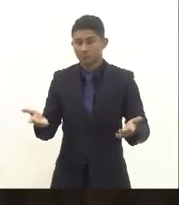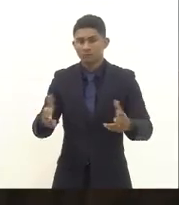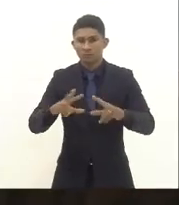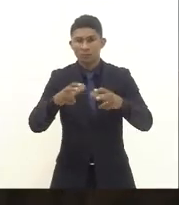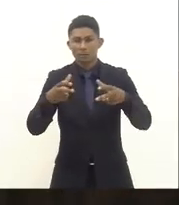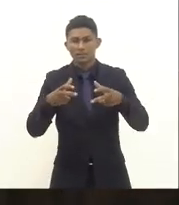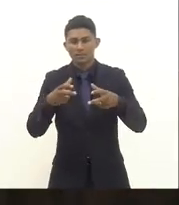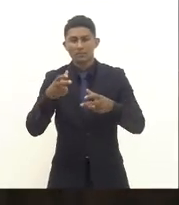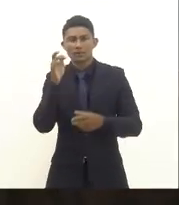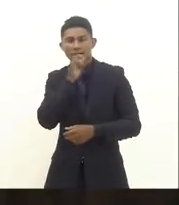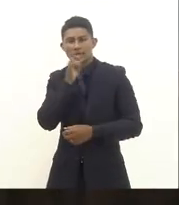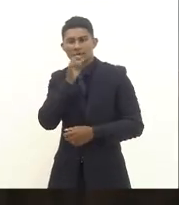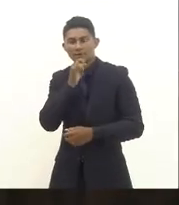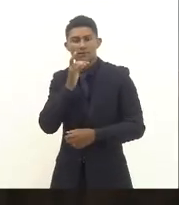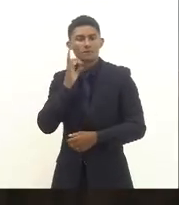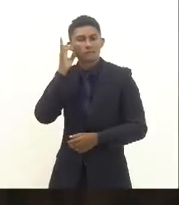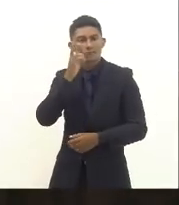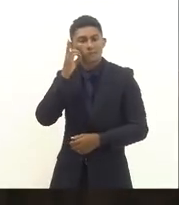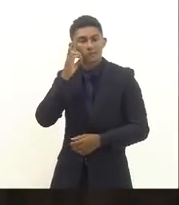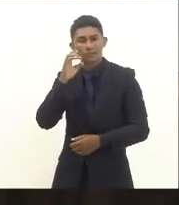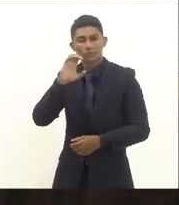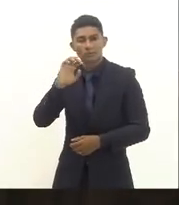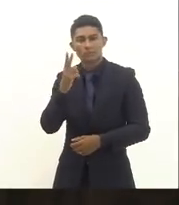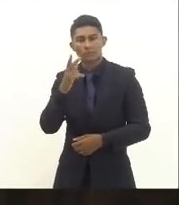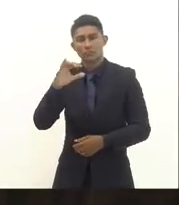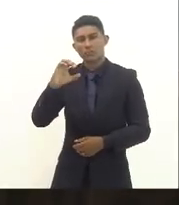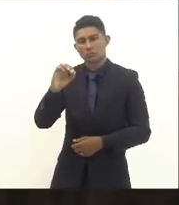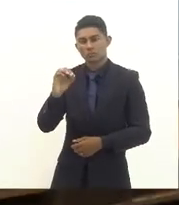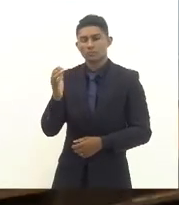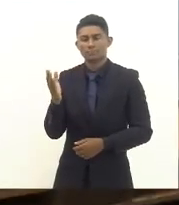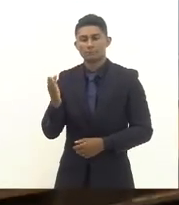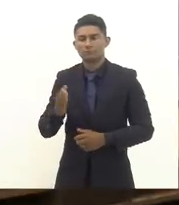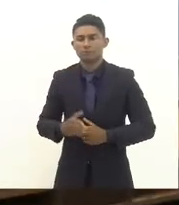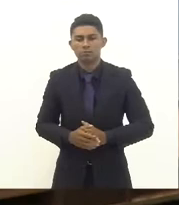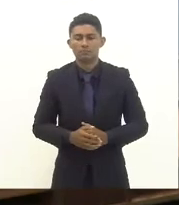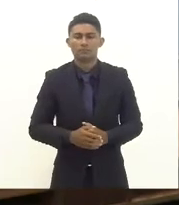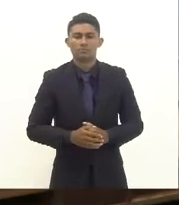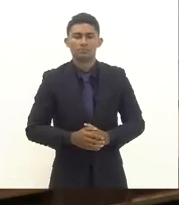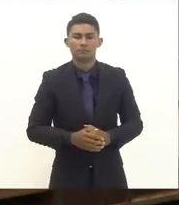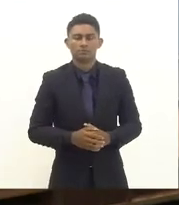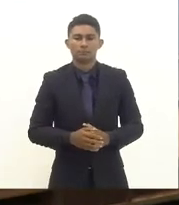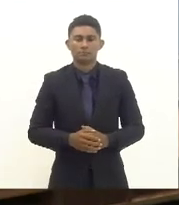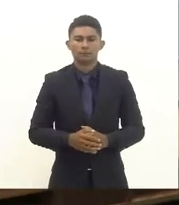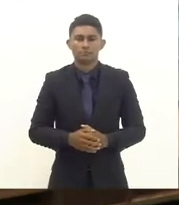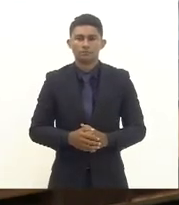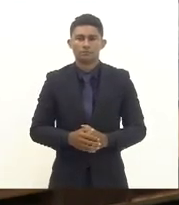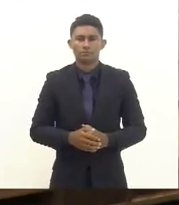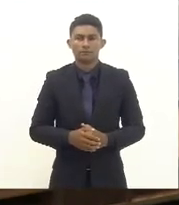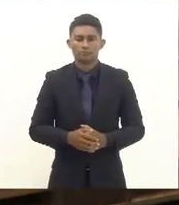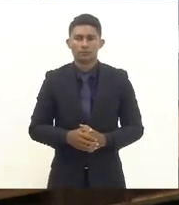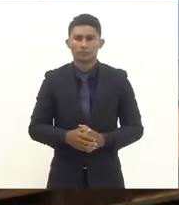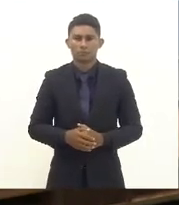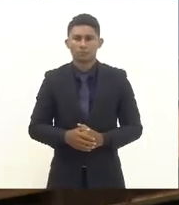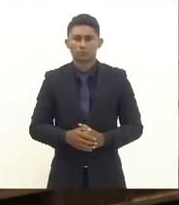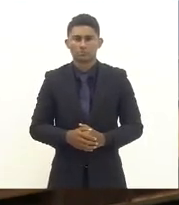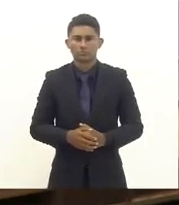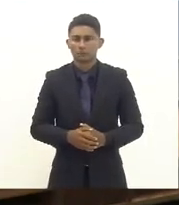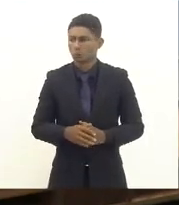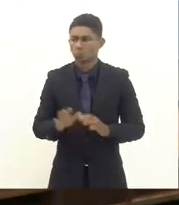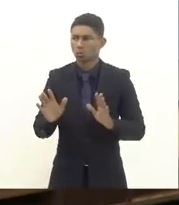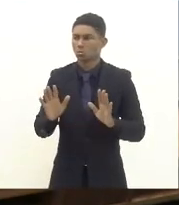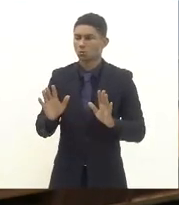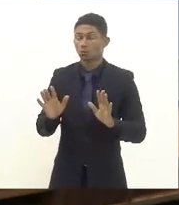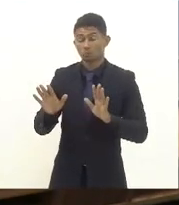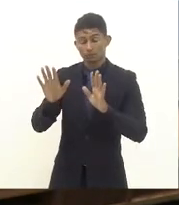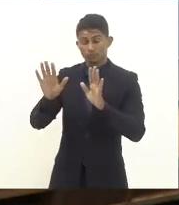de Minas e energia Deputado Chiquinho da mangueira de plástico Machado o Chico Machado para não